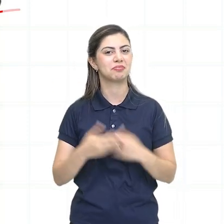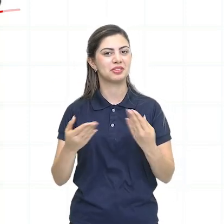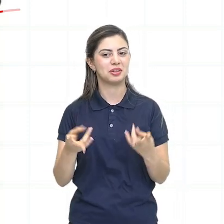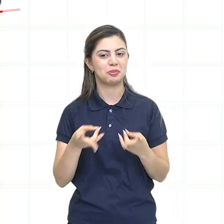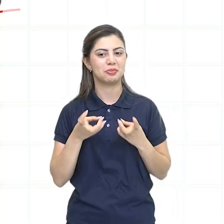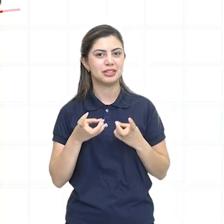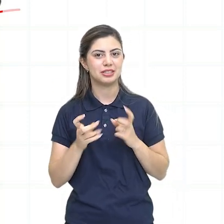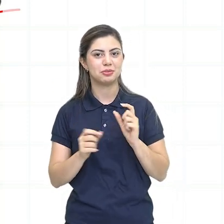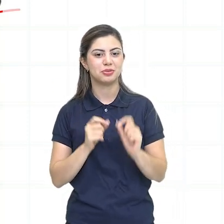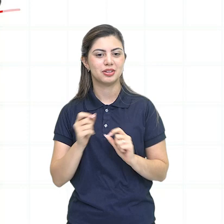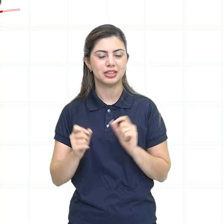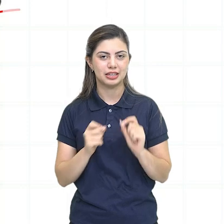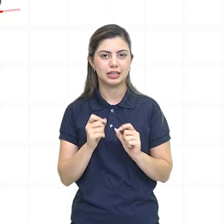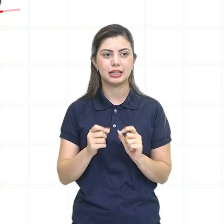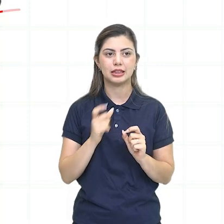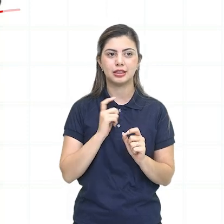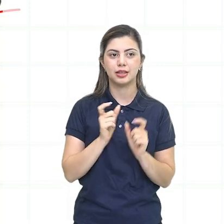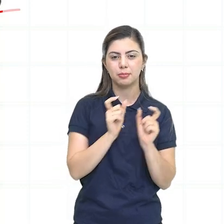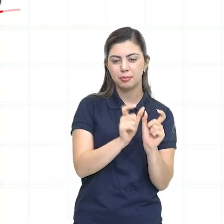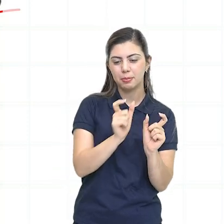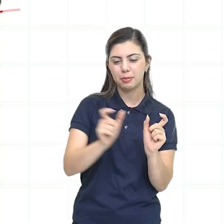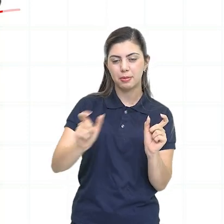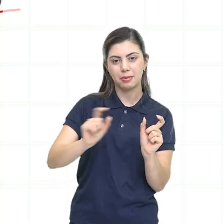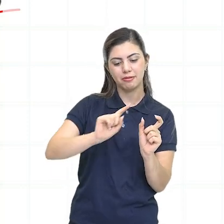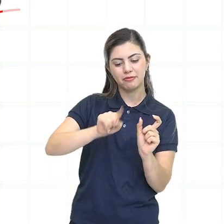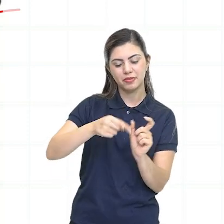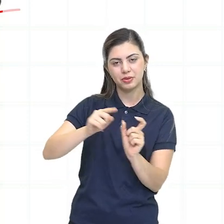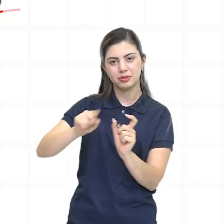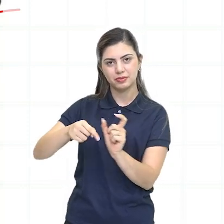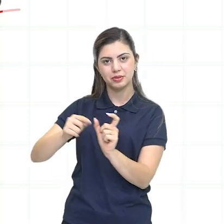estou mencionando dentro da minha oração.